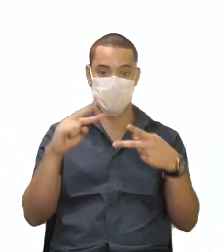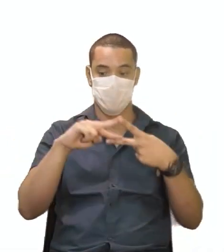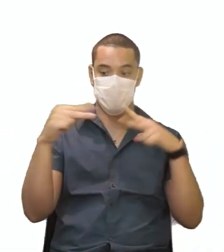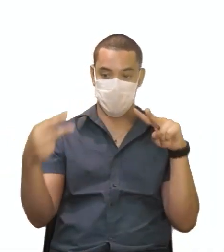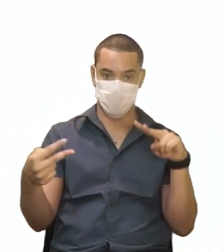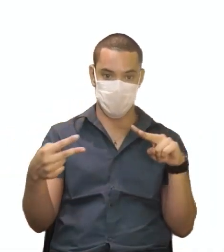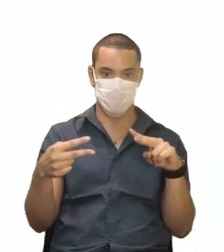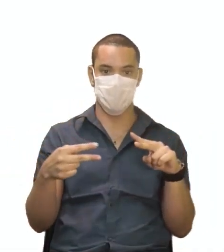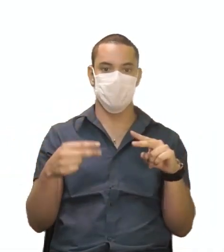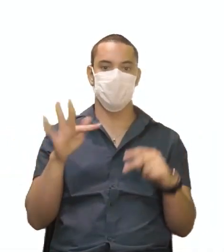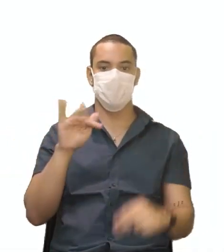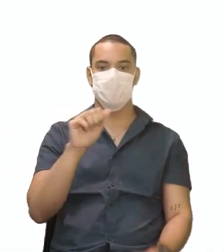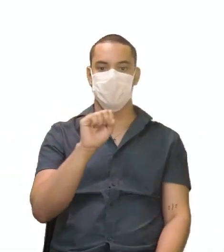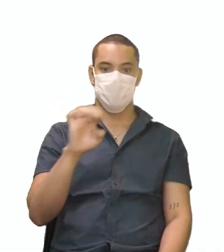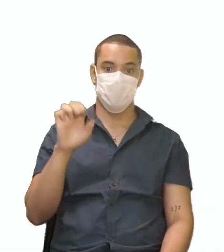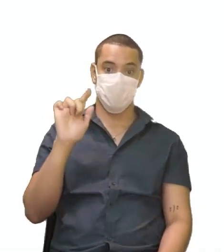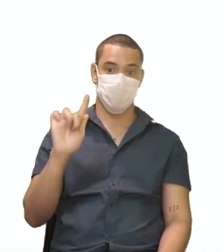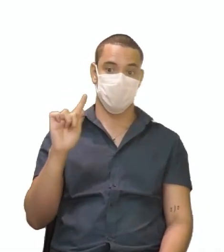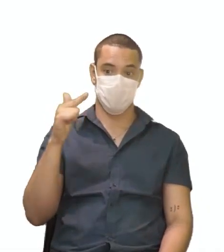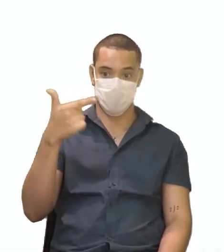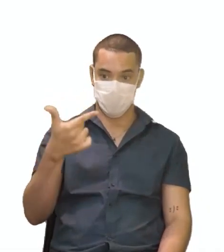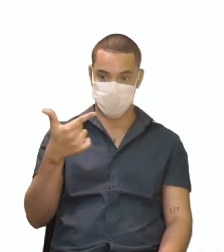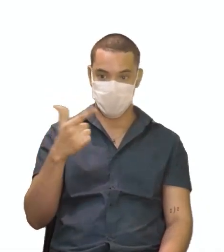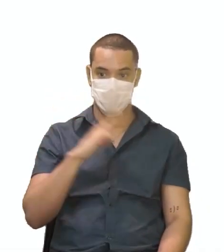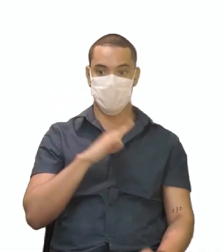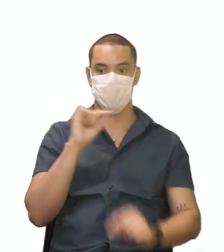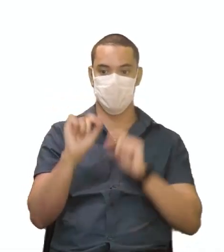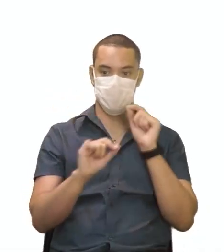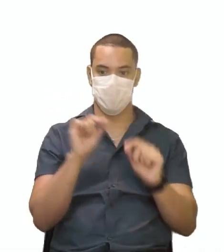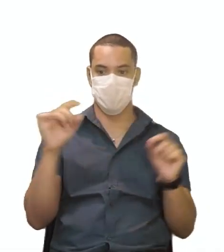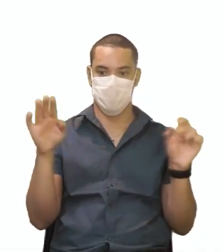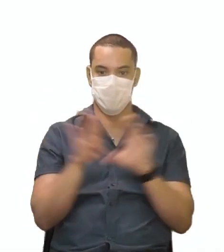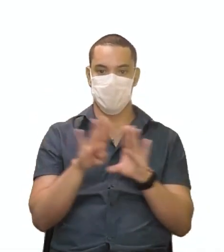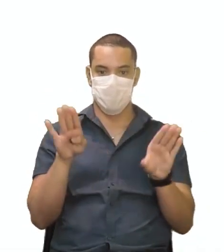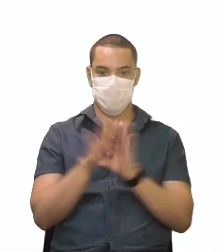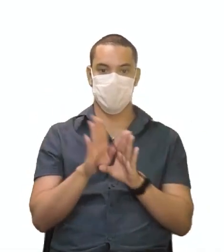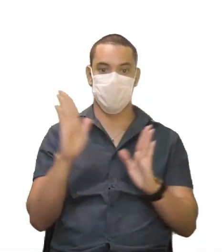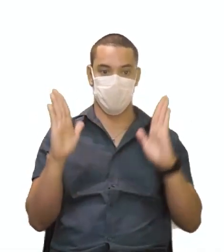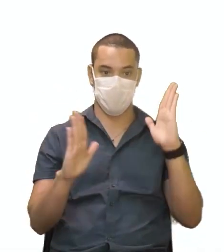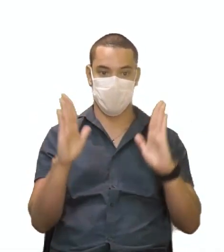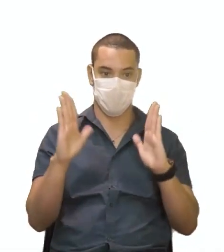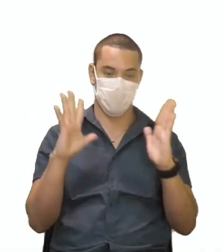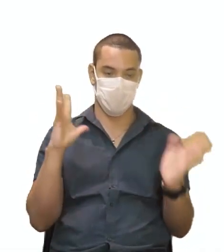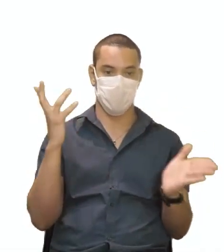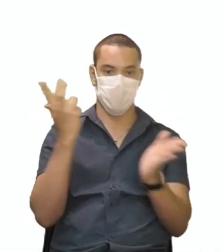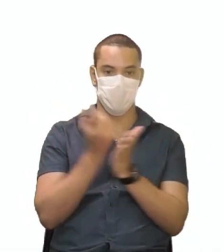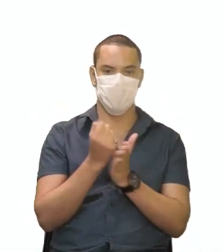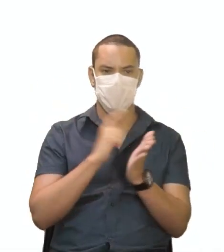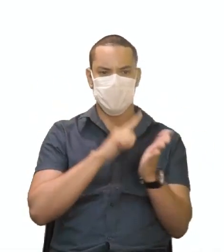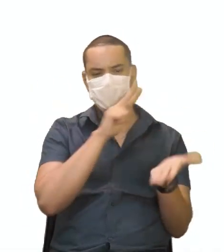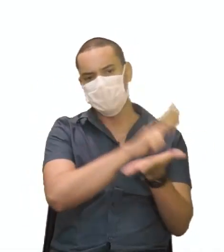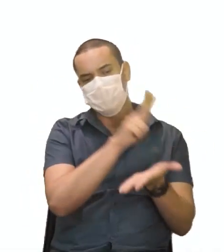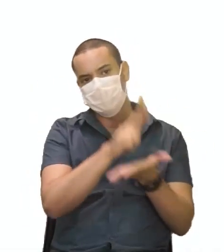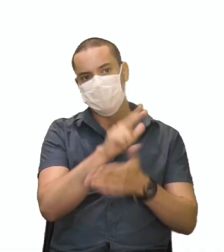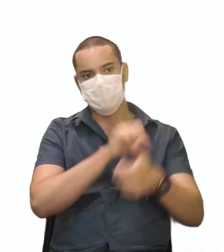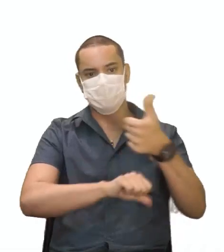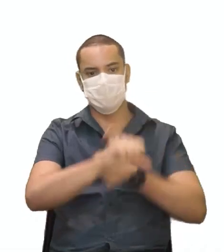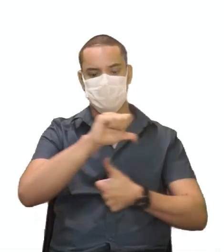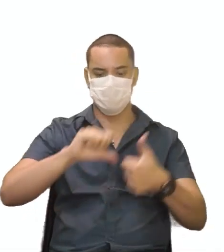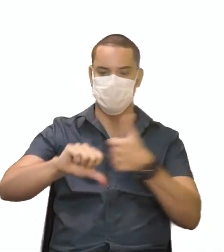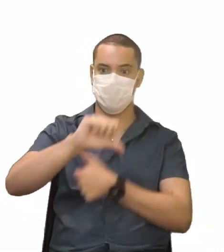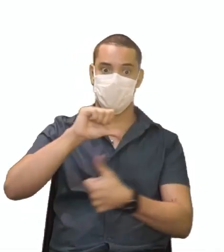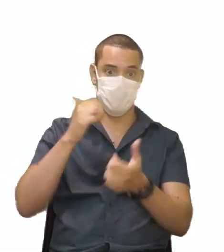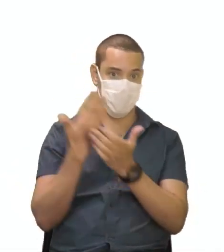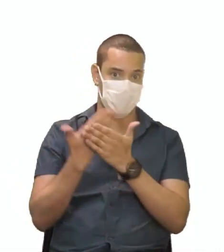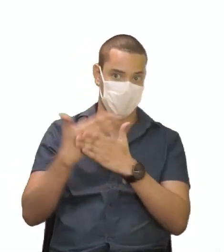genético. Fase G2, você vai ter também, nesse período aqui, você tem muitas mutações acontecendo, que é o assunto da